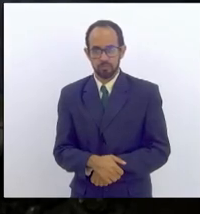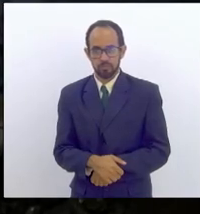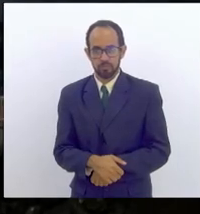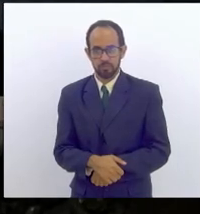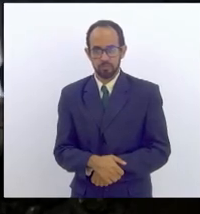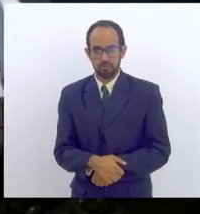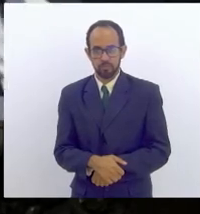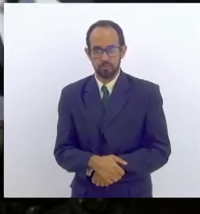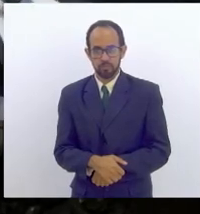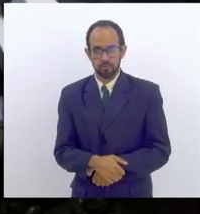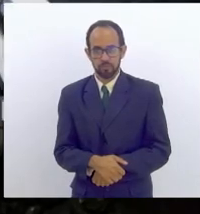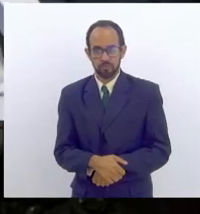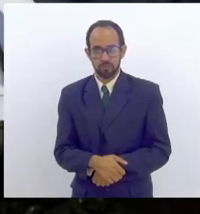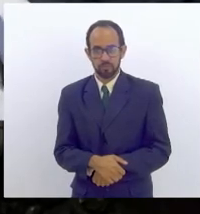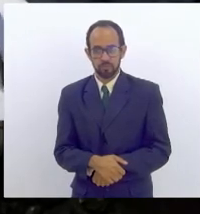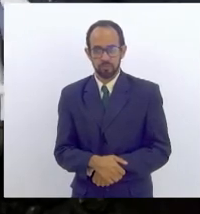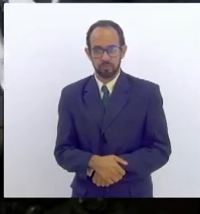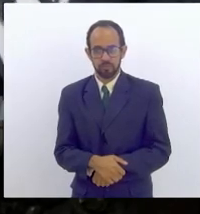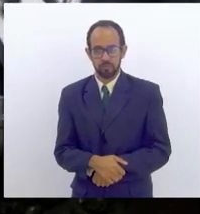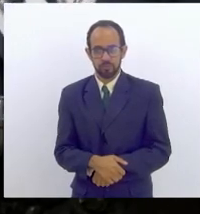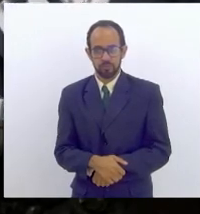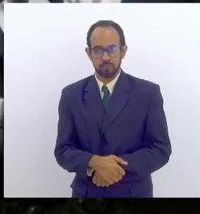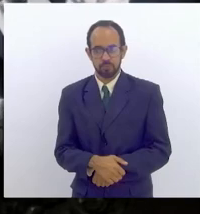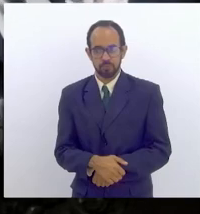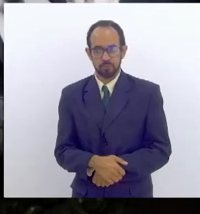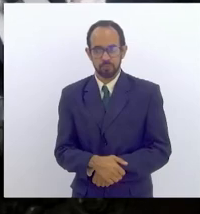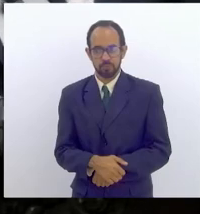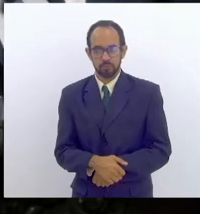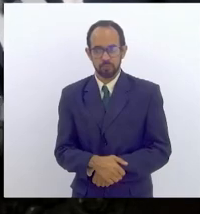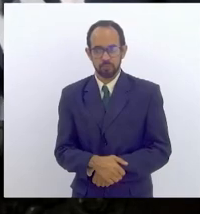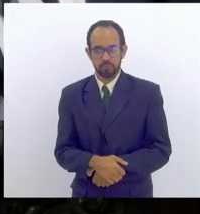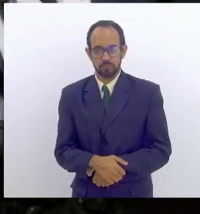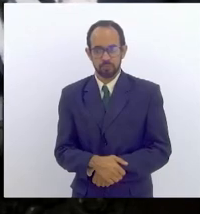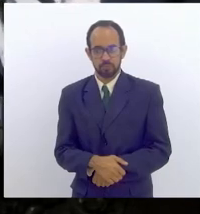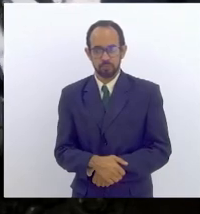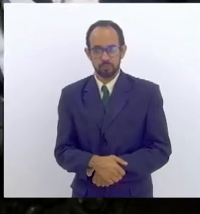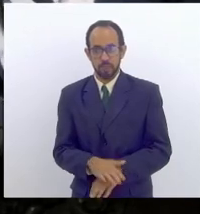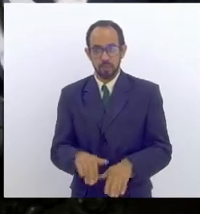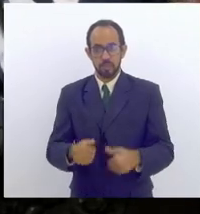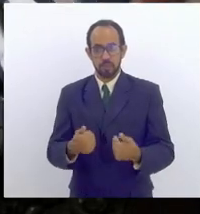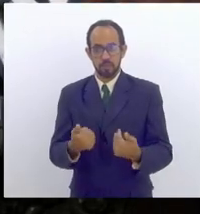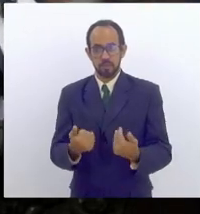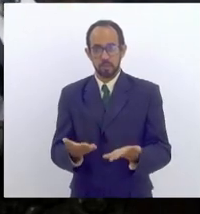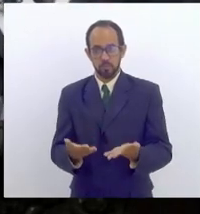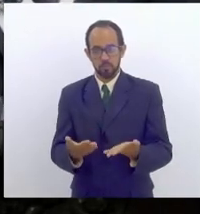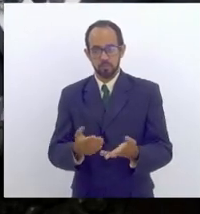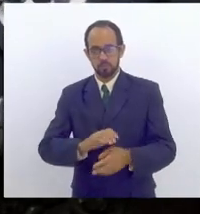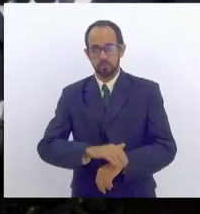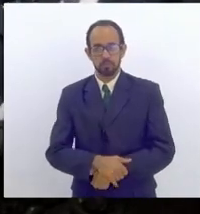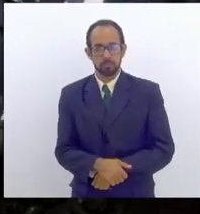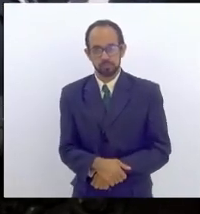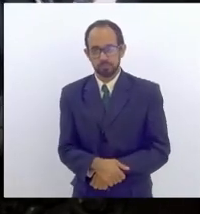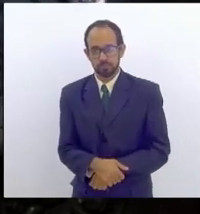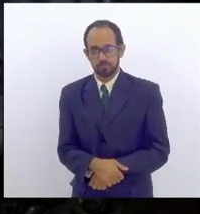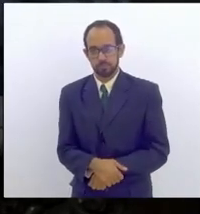chapa única. Muito bem. Então, vamos.